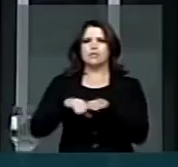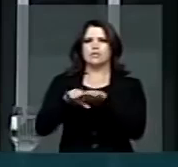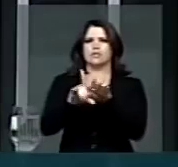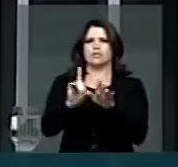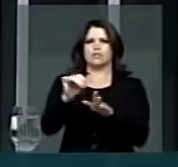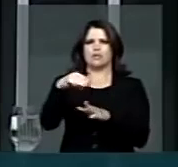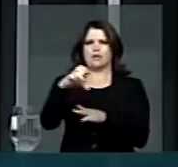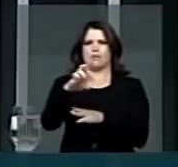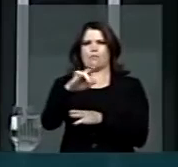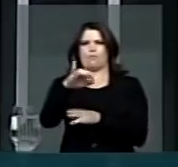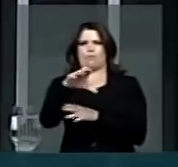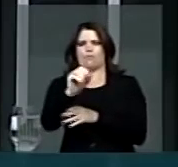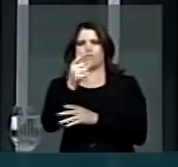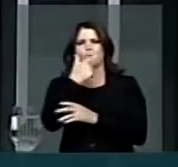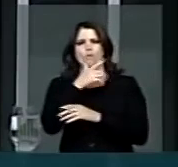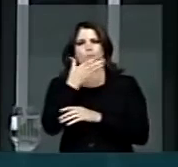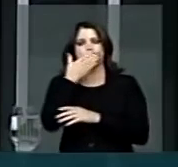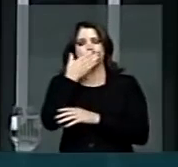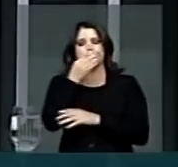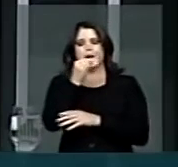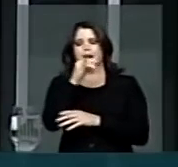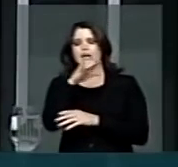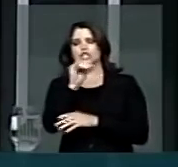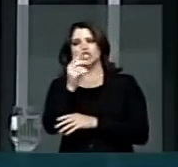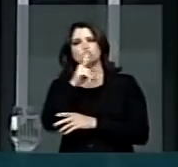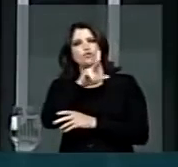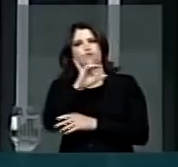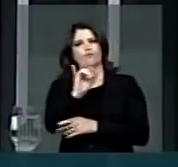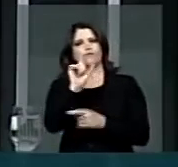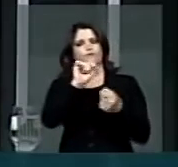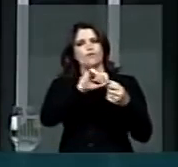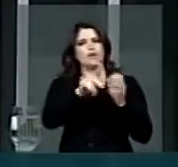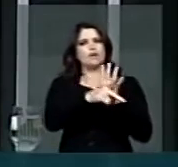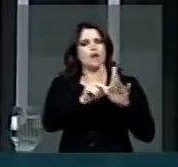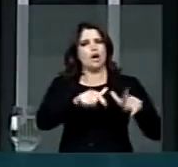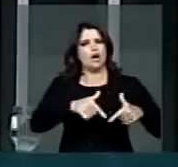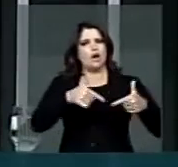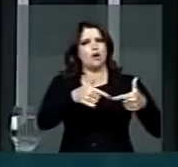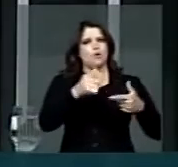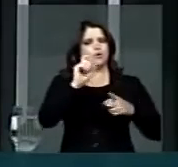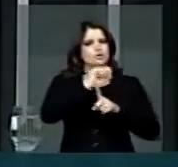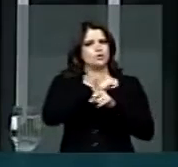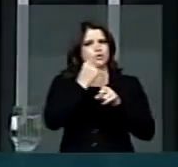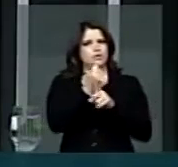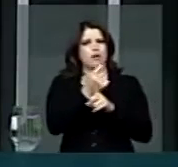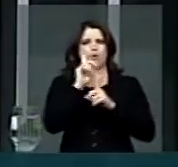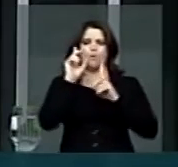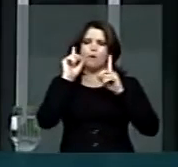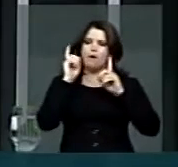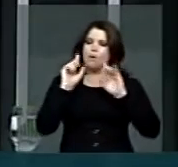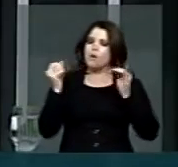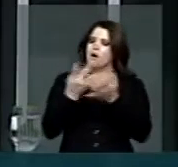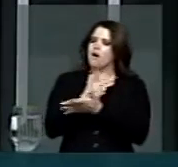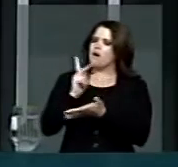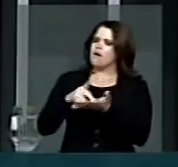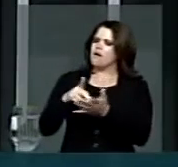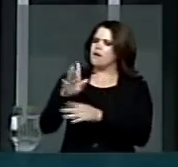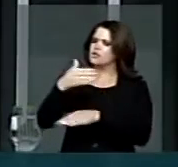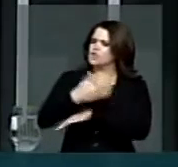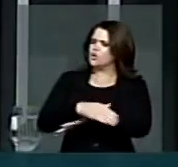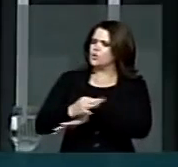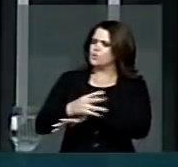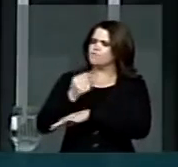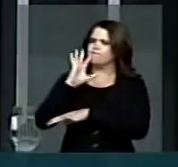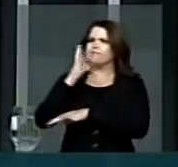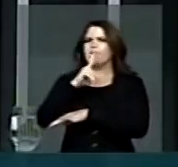partido ser integrado por homens e mulheres preocupados com as lutas sociais, com a realidade das ruas e decididos